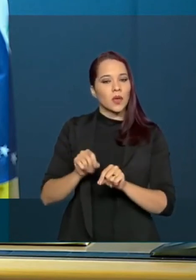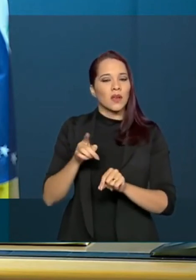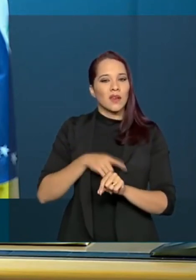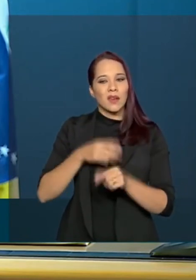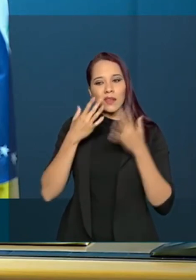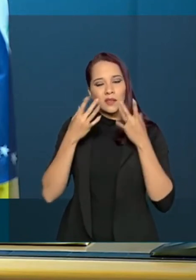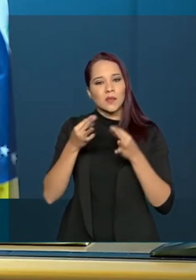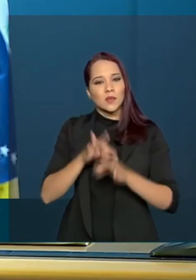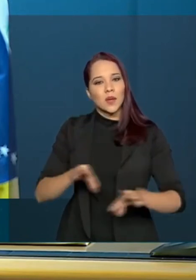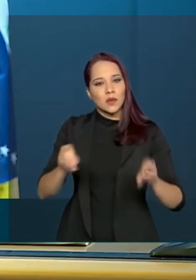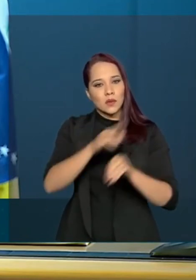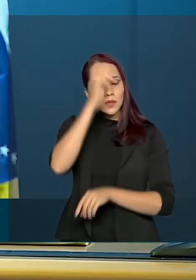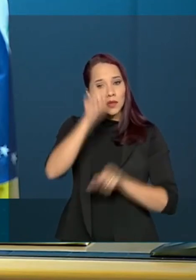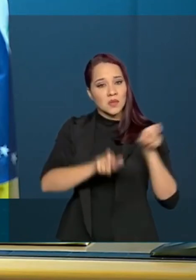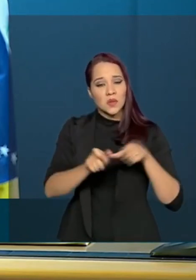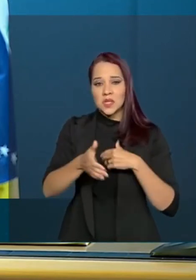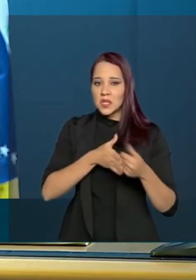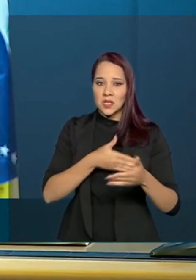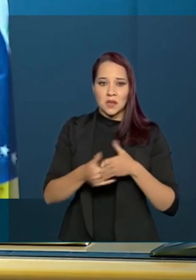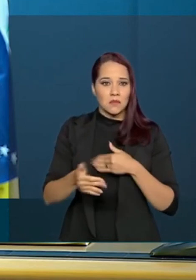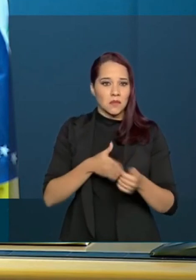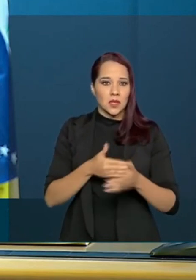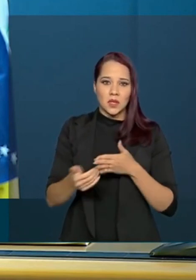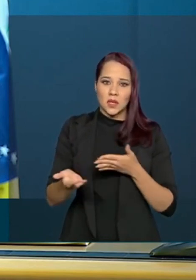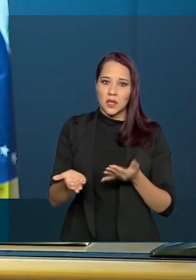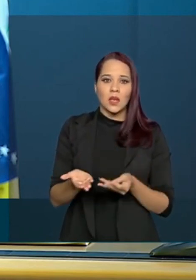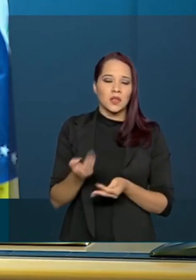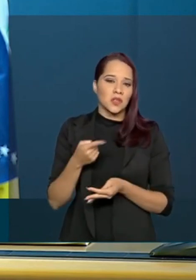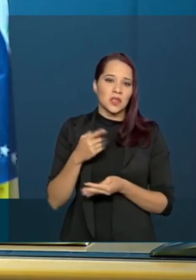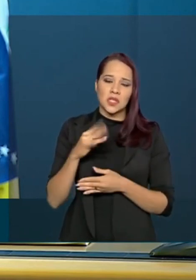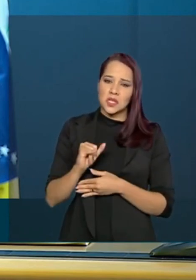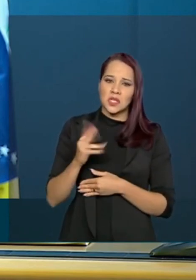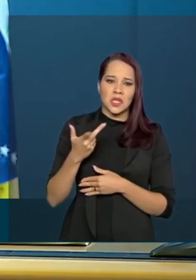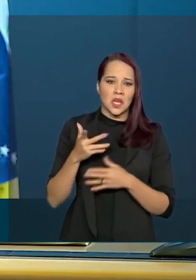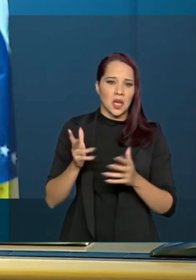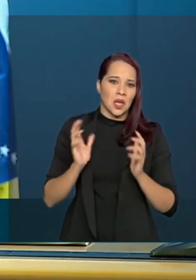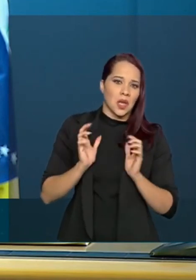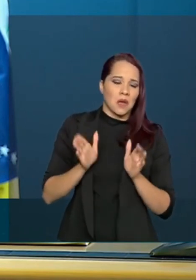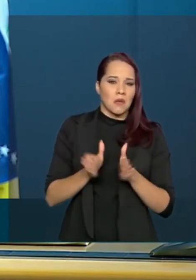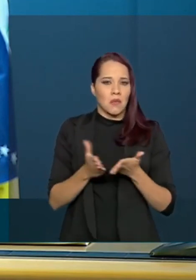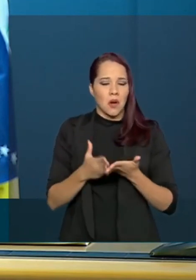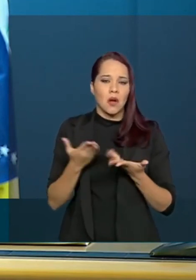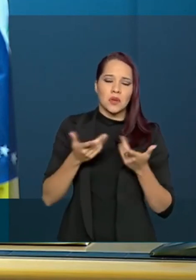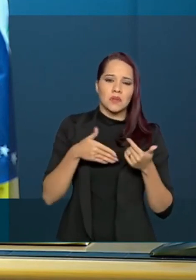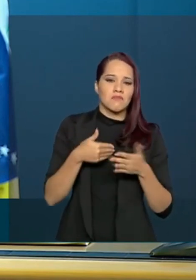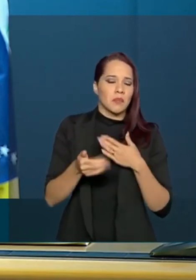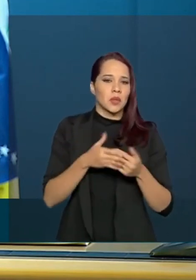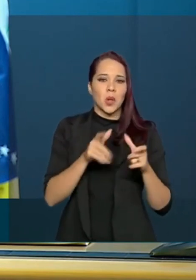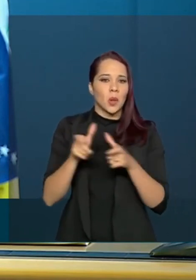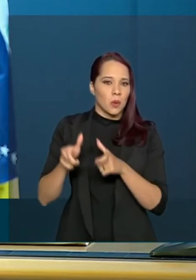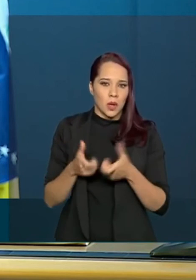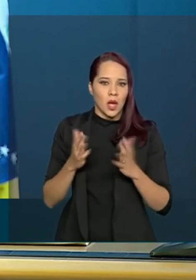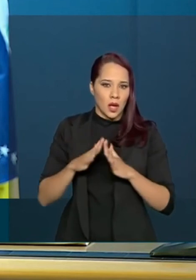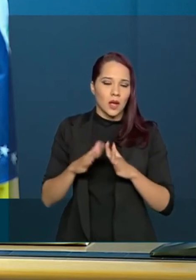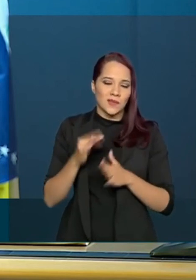atendimento para todas as pessoas, independente da sua classe social, independente do local em que ela reside, e com isso a gente